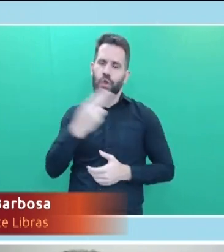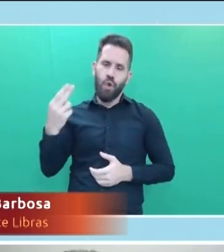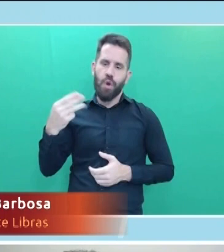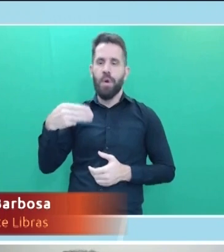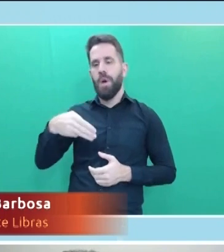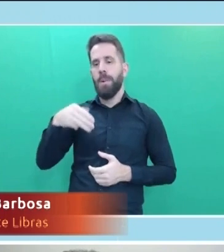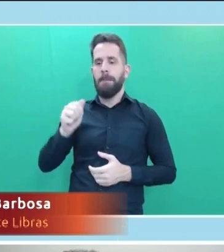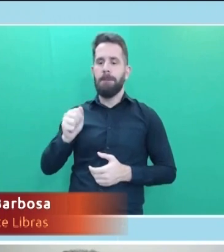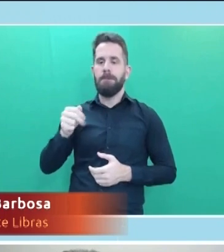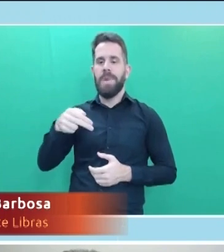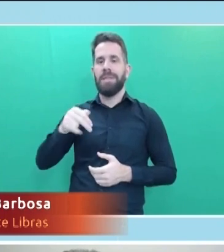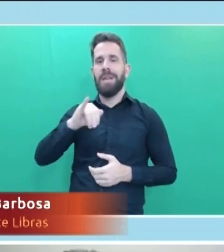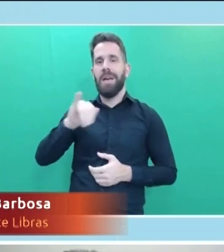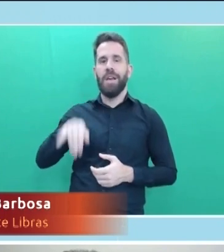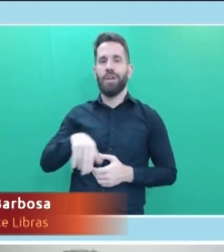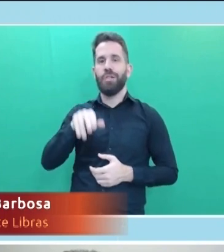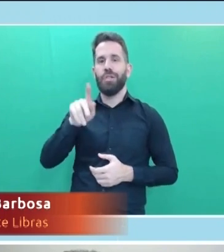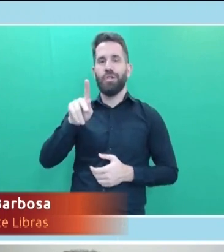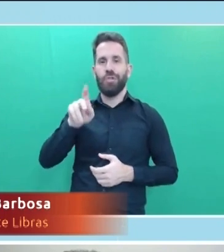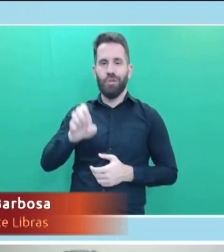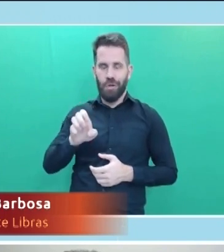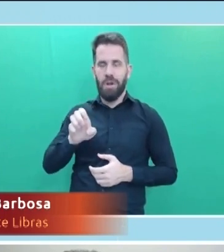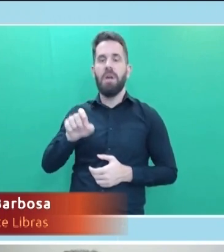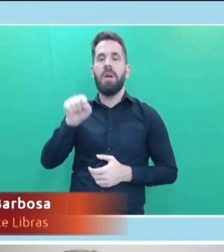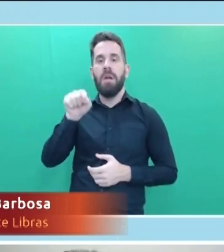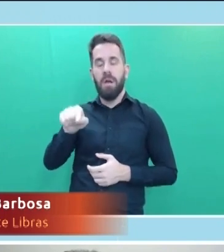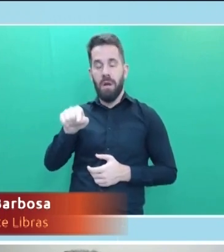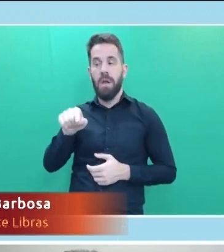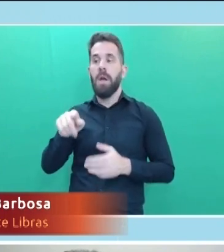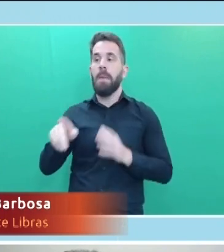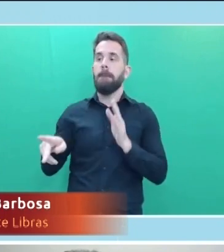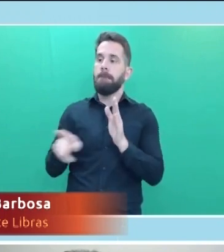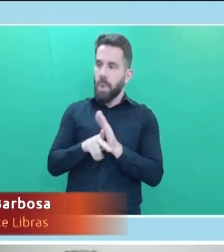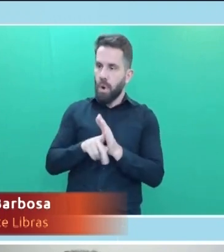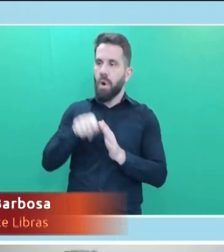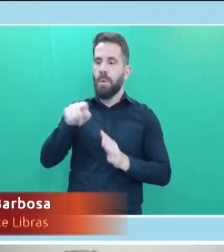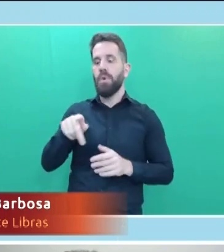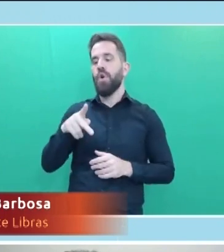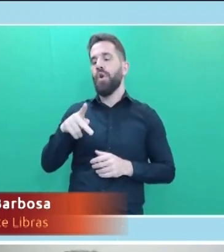da etnia Carajá. Tenho um cabelo preto, moreno,